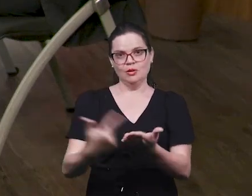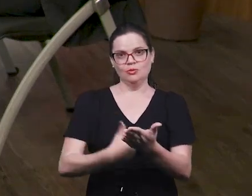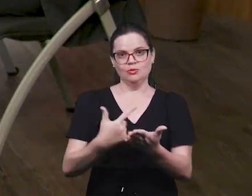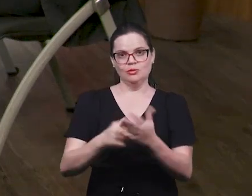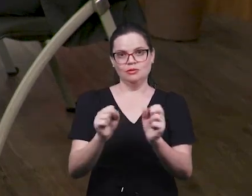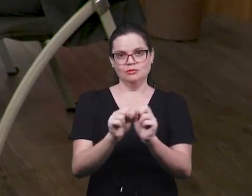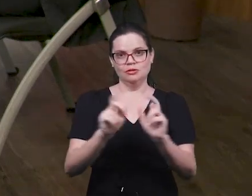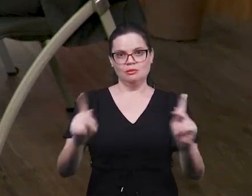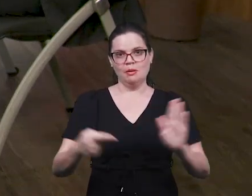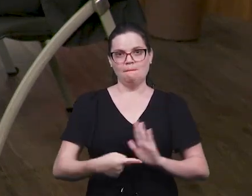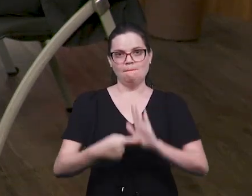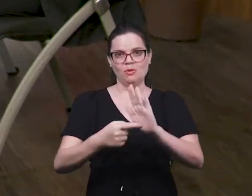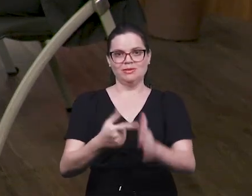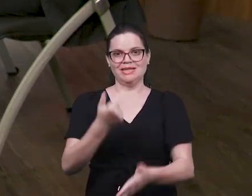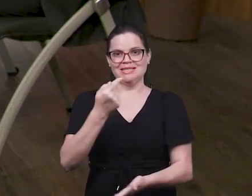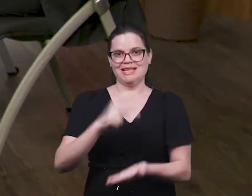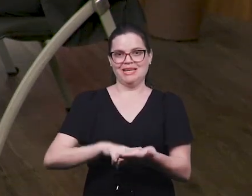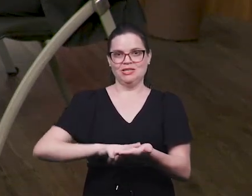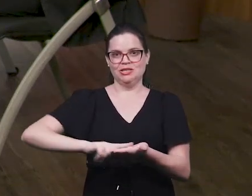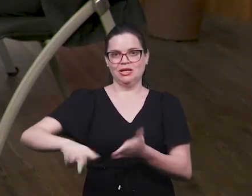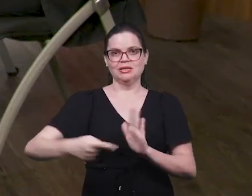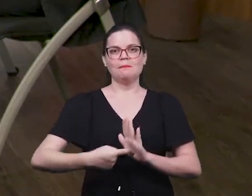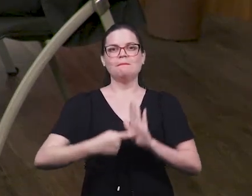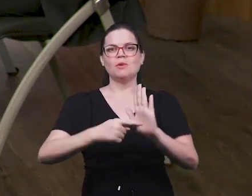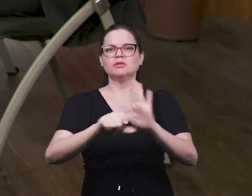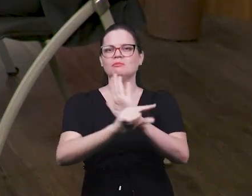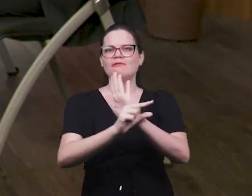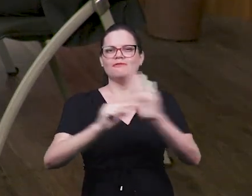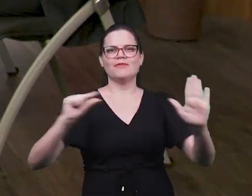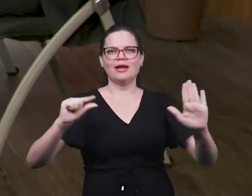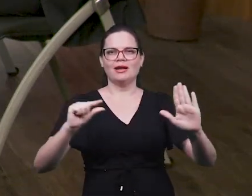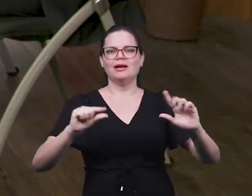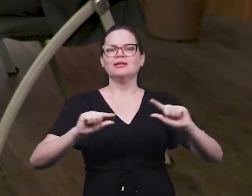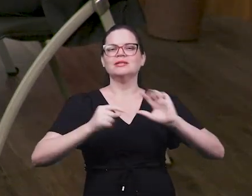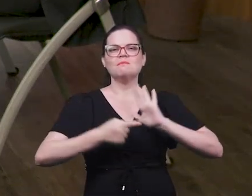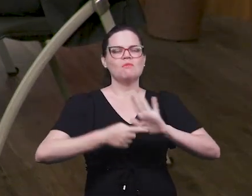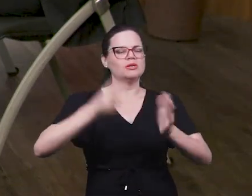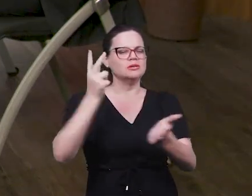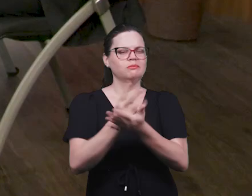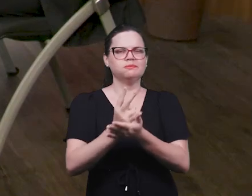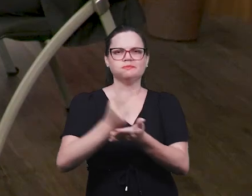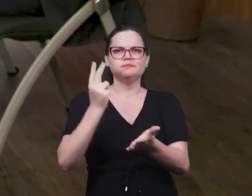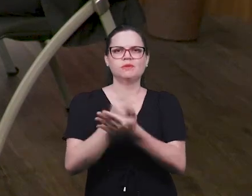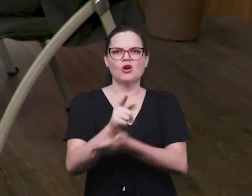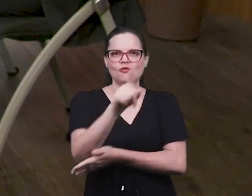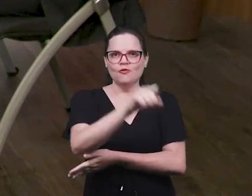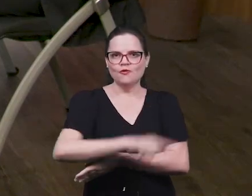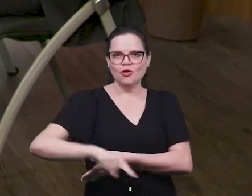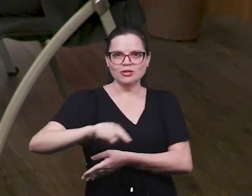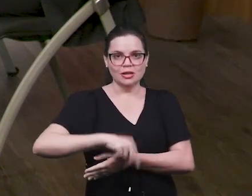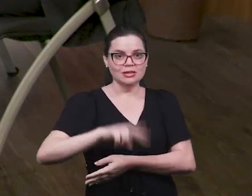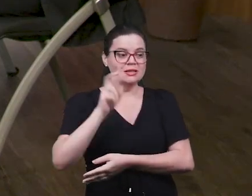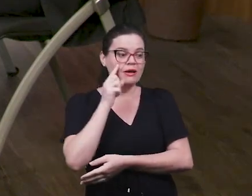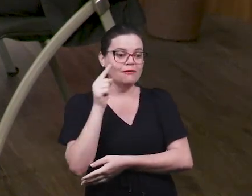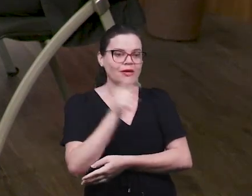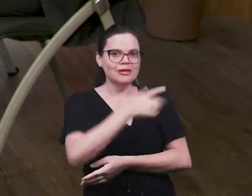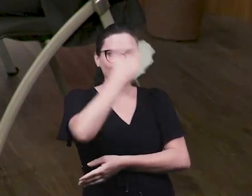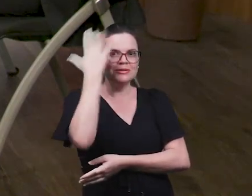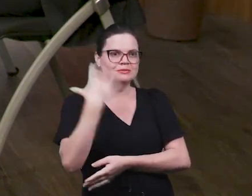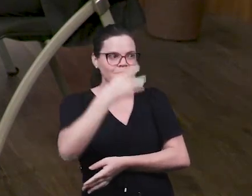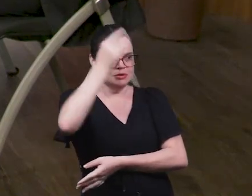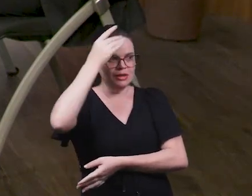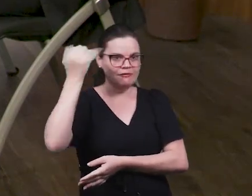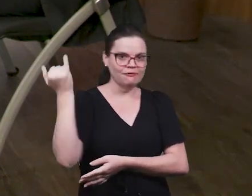tem uma expressão incomum. Quem tem ouvidos, ouça o que o Espírito